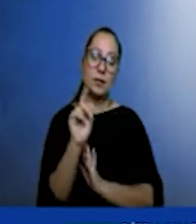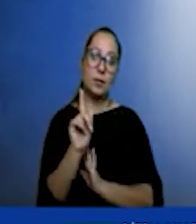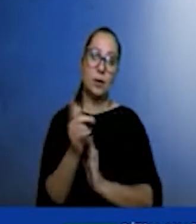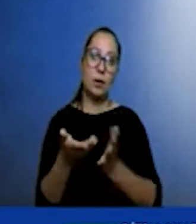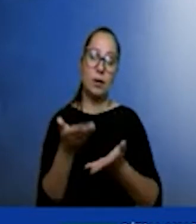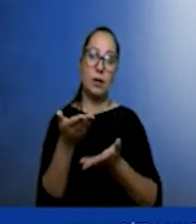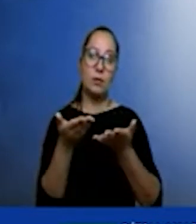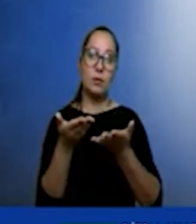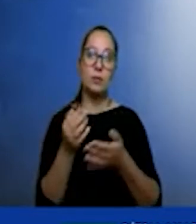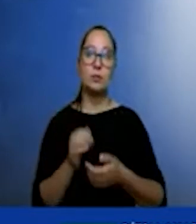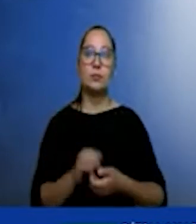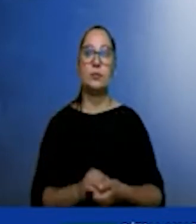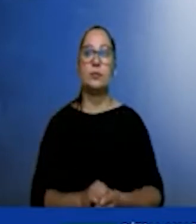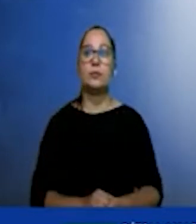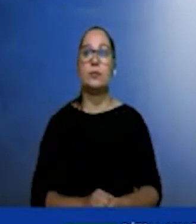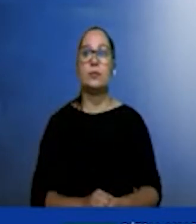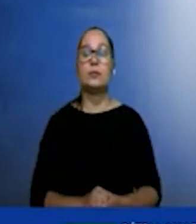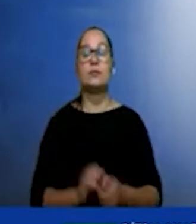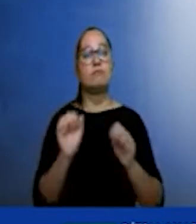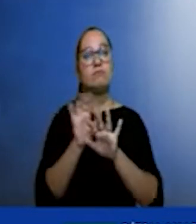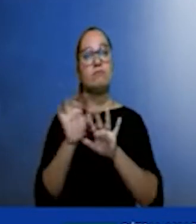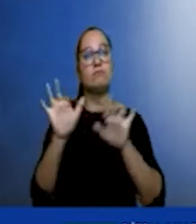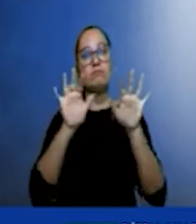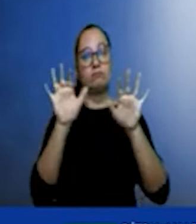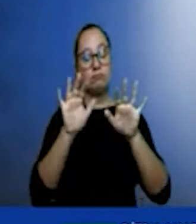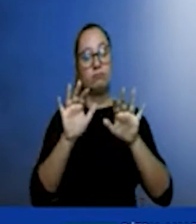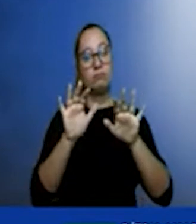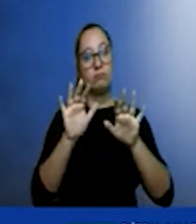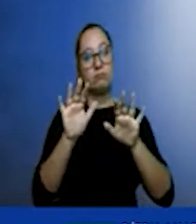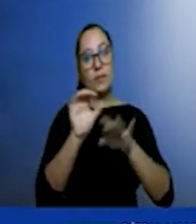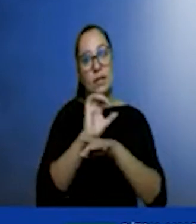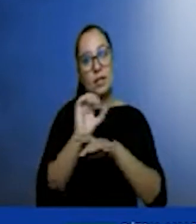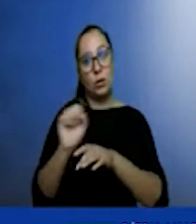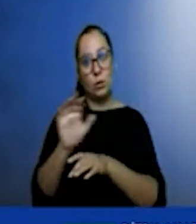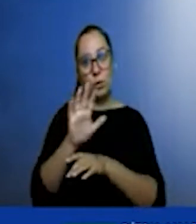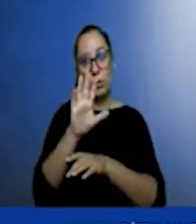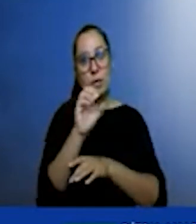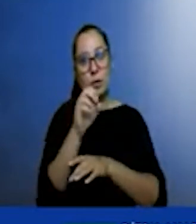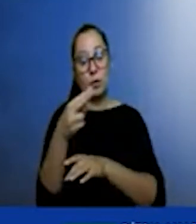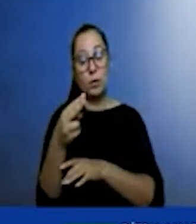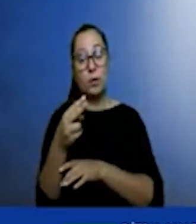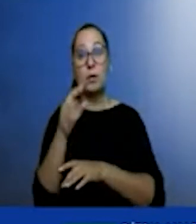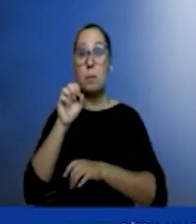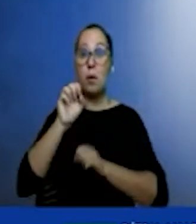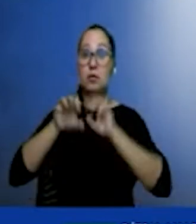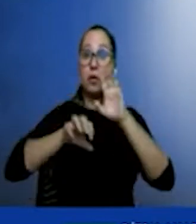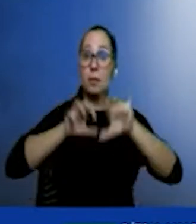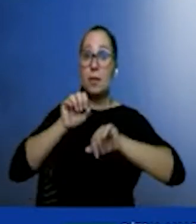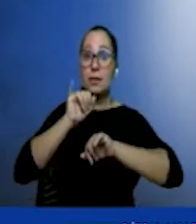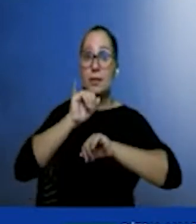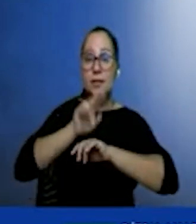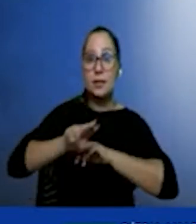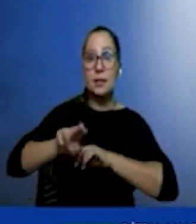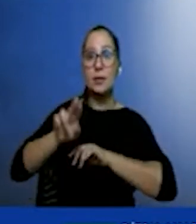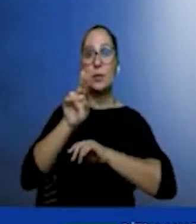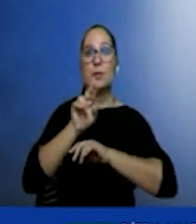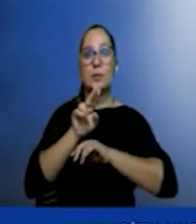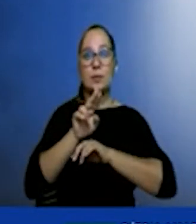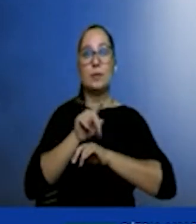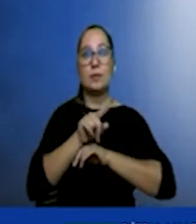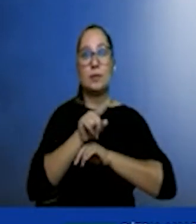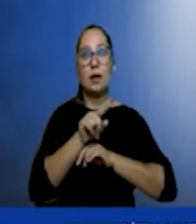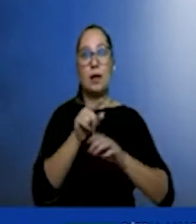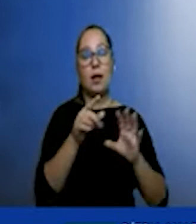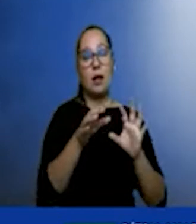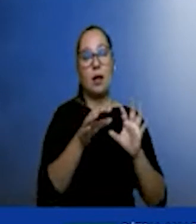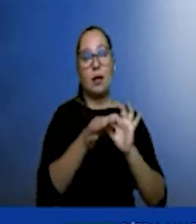de emissão de CO2, ele vai estar capturando se você utilizar o BECCS nessa equação e não tiver